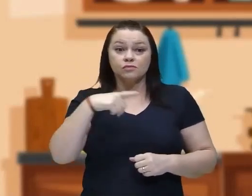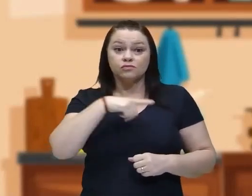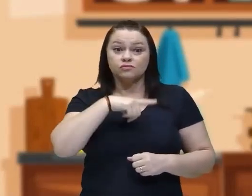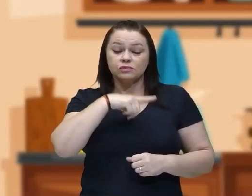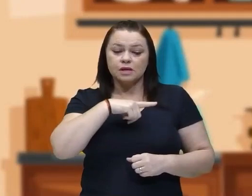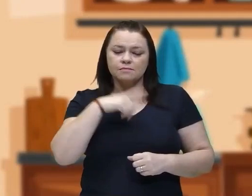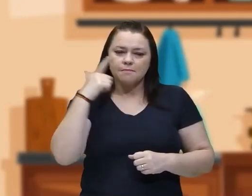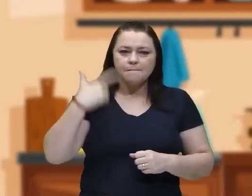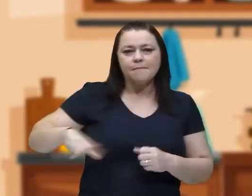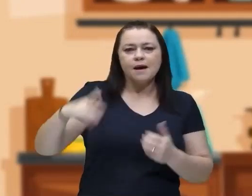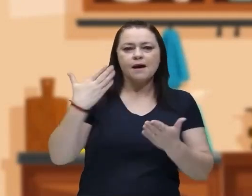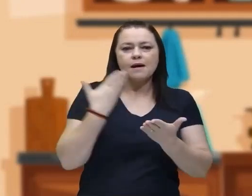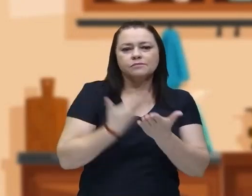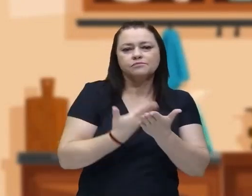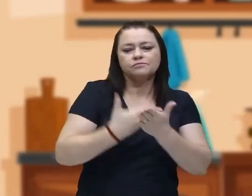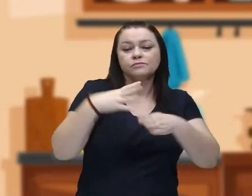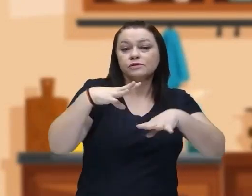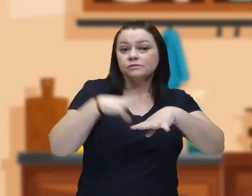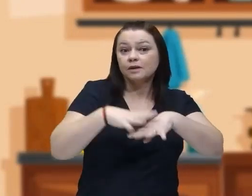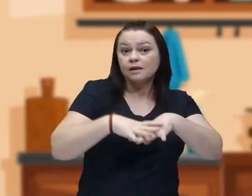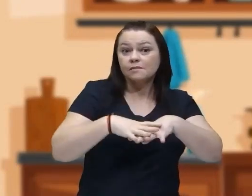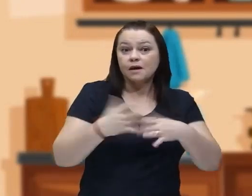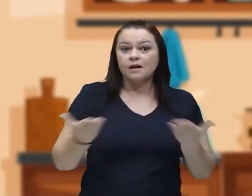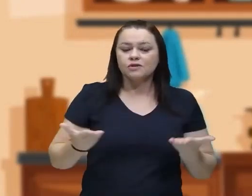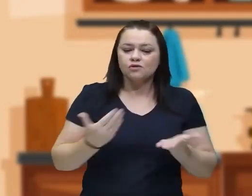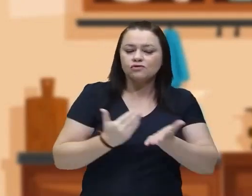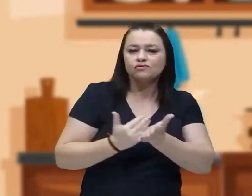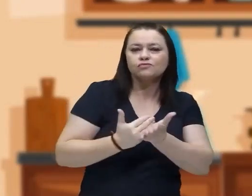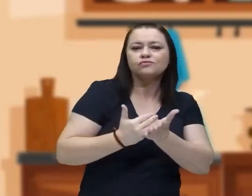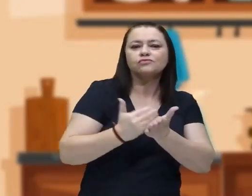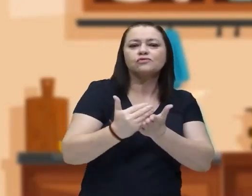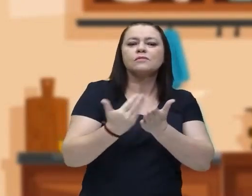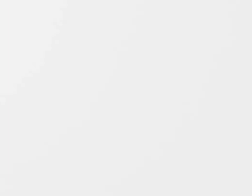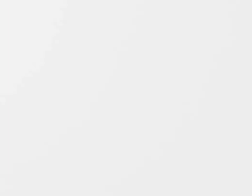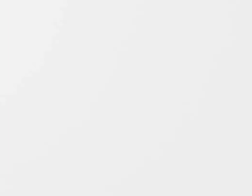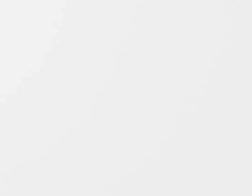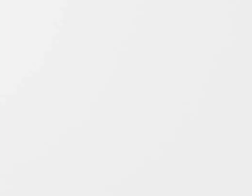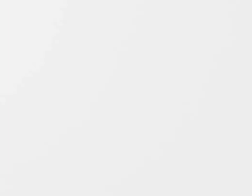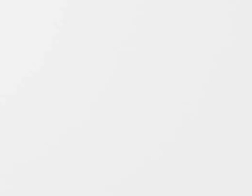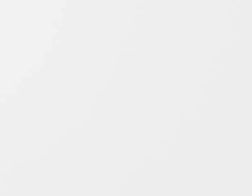de matemática. E hoje dando início às grandezas e medidas.